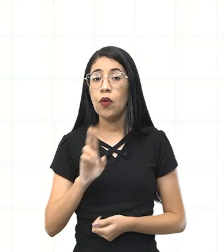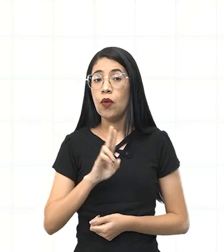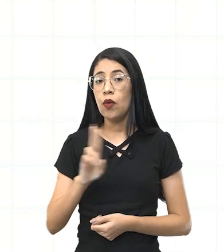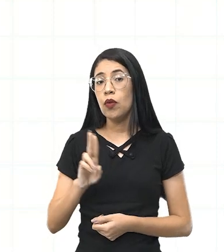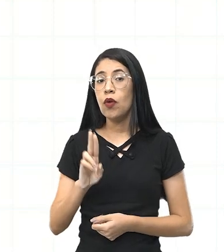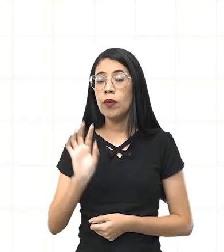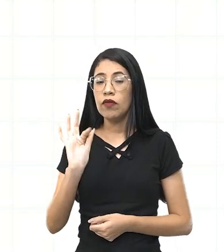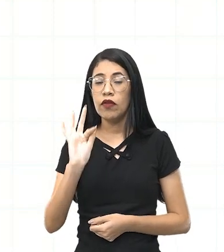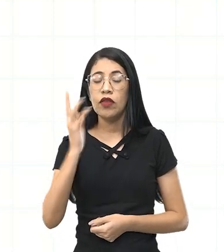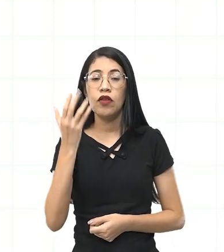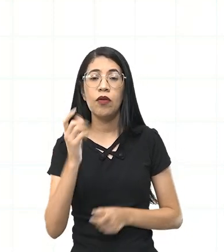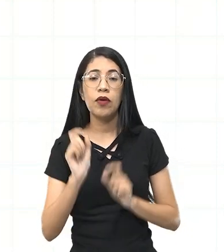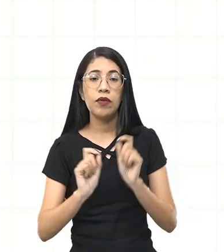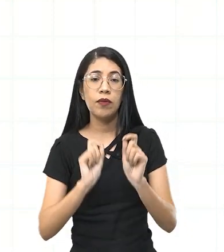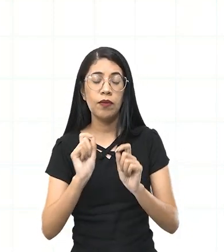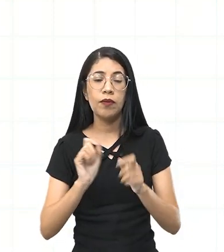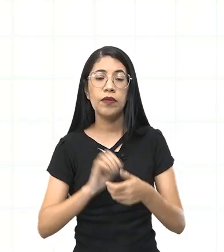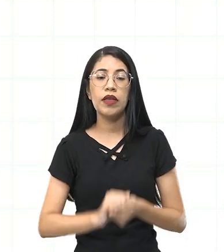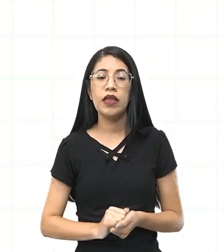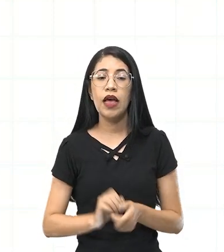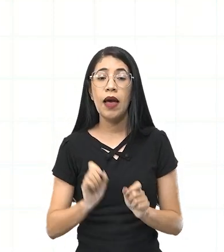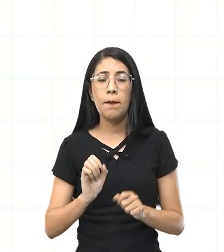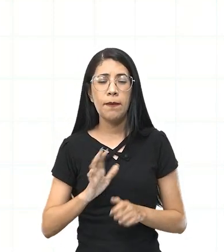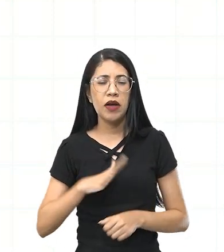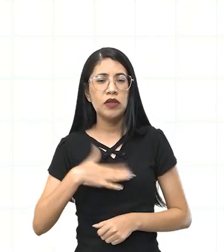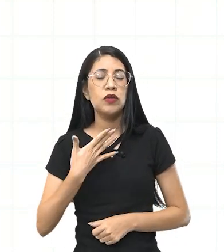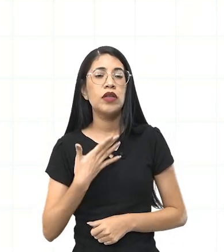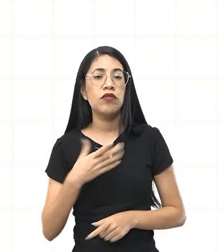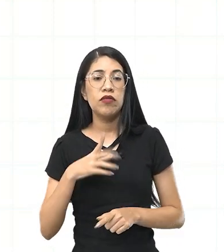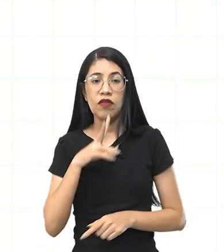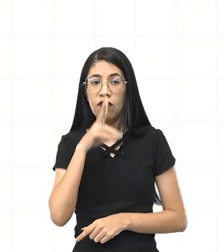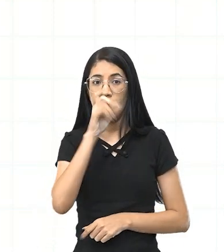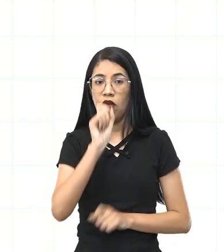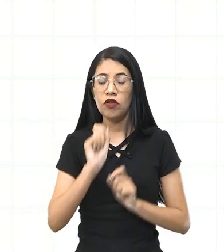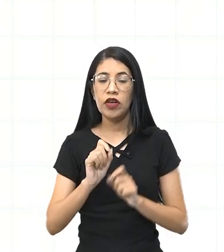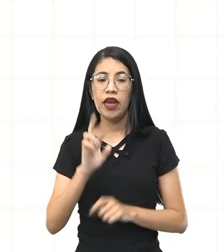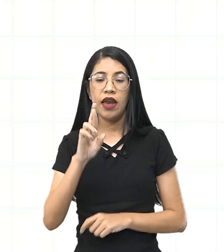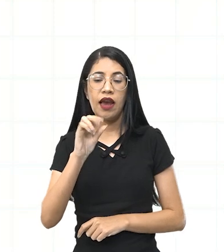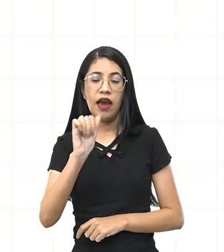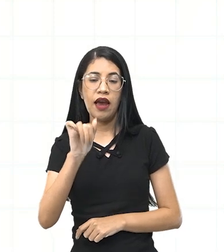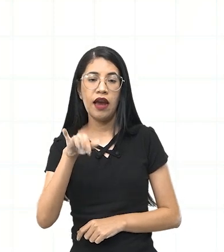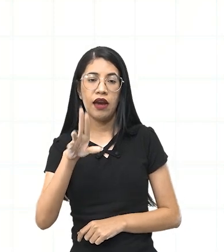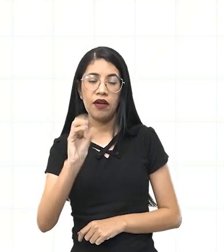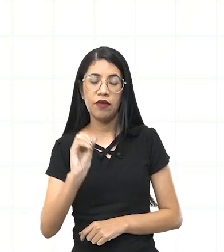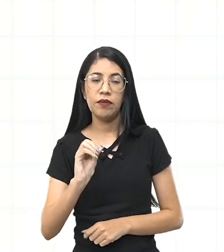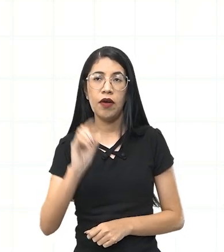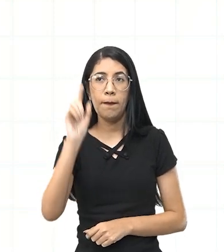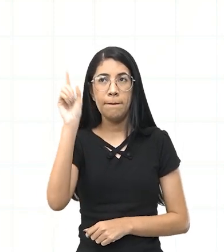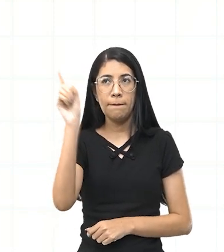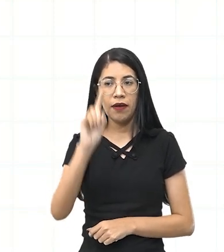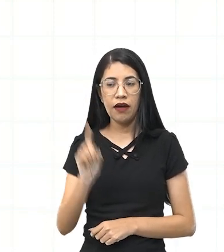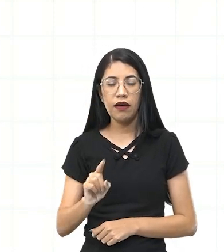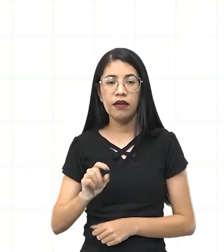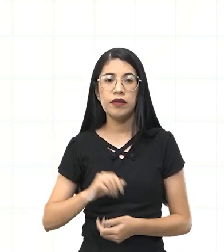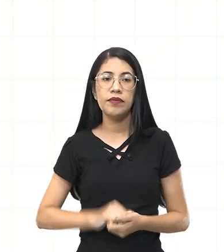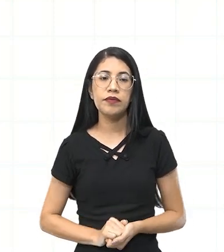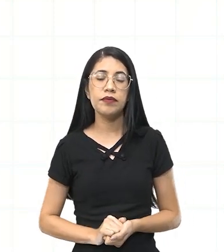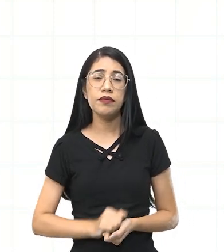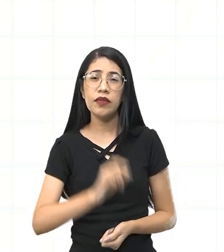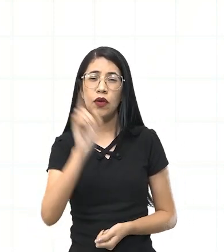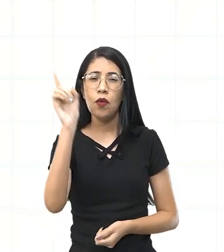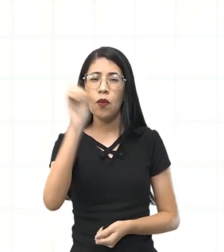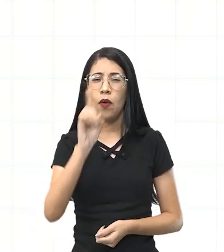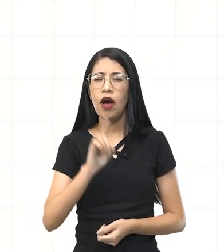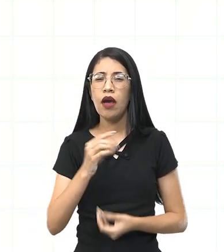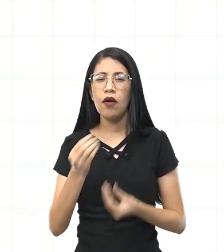desse fenômeno, poderoso e às vezes assustador, é raio. O raio